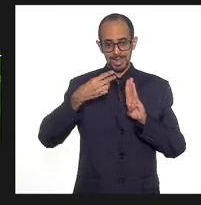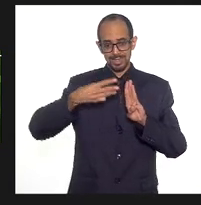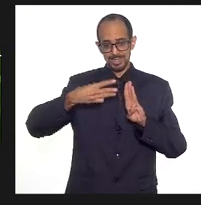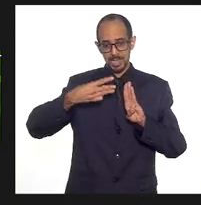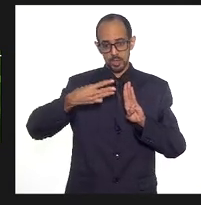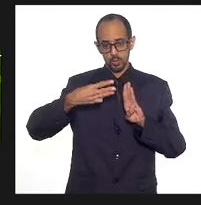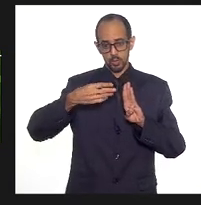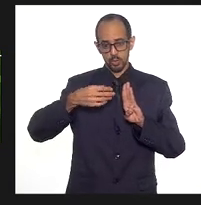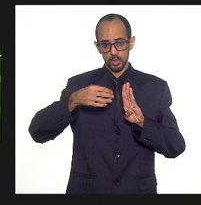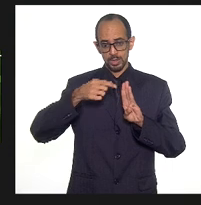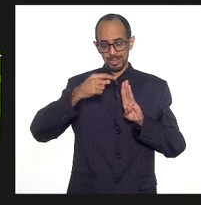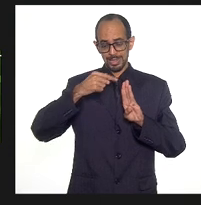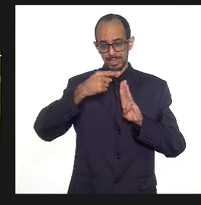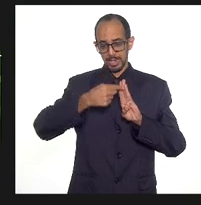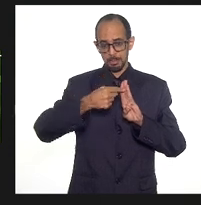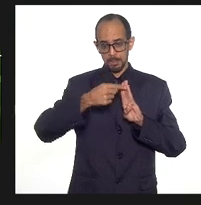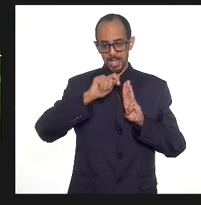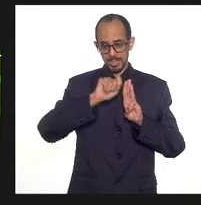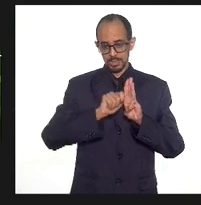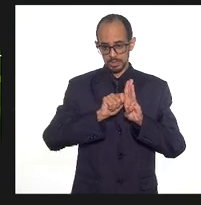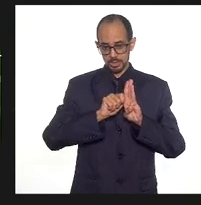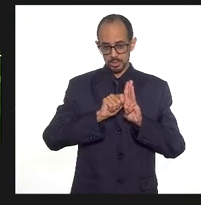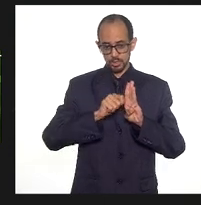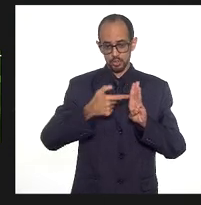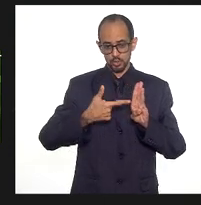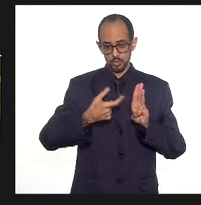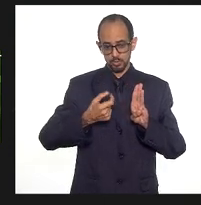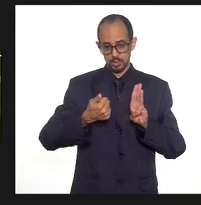2014 e o primeiro